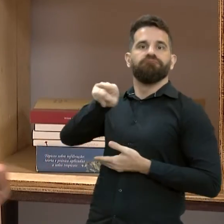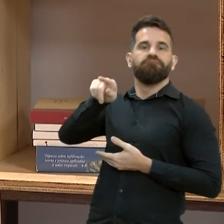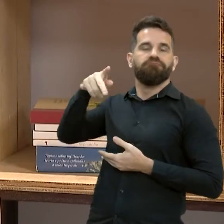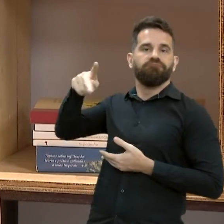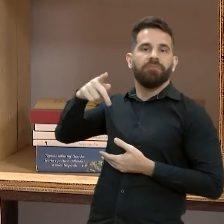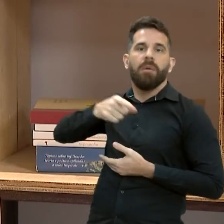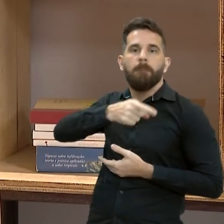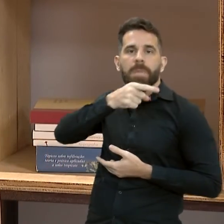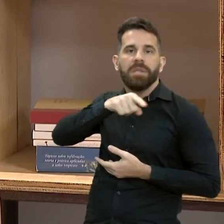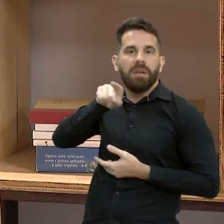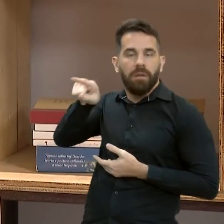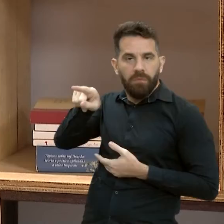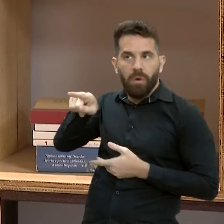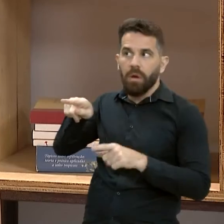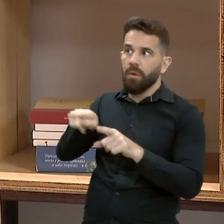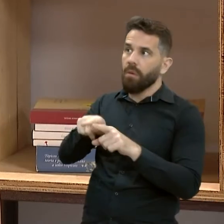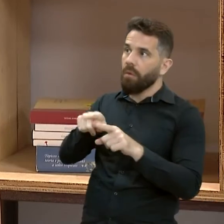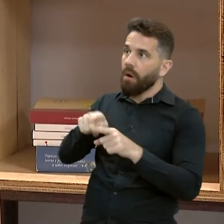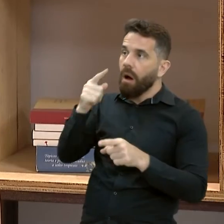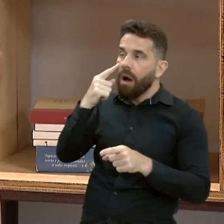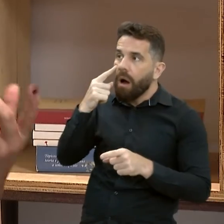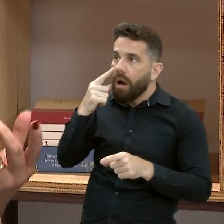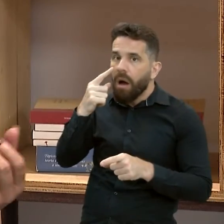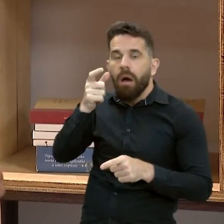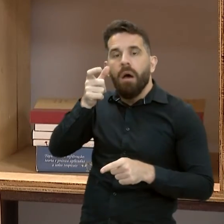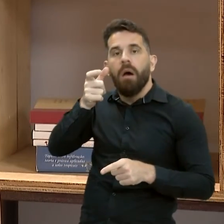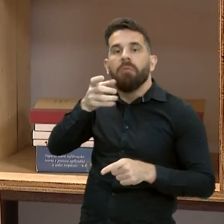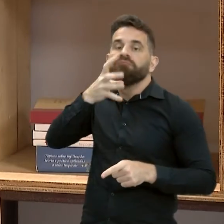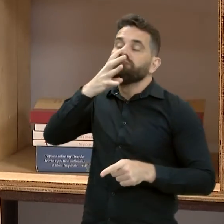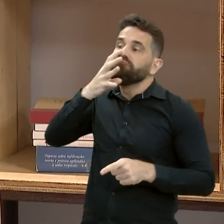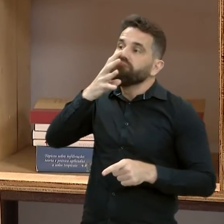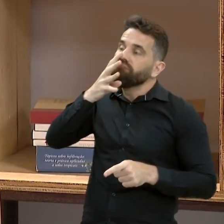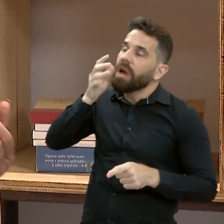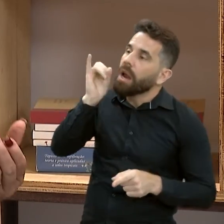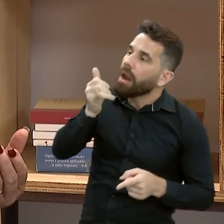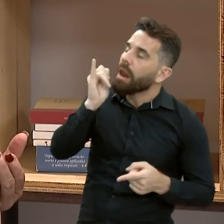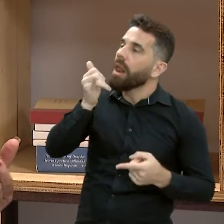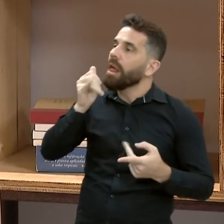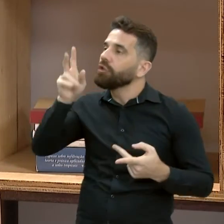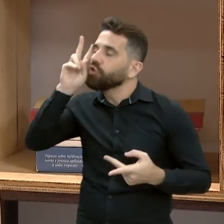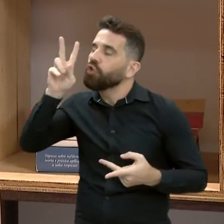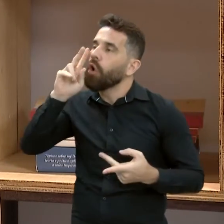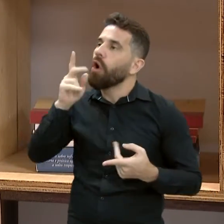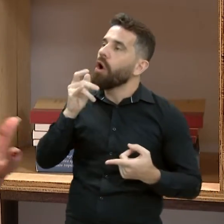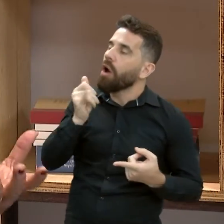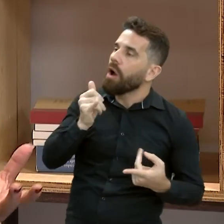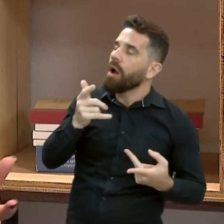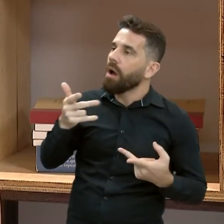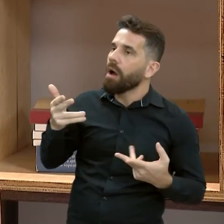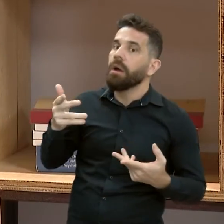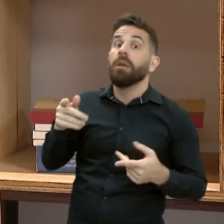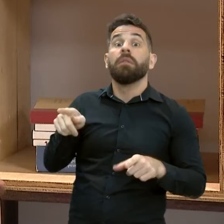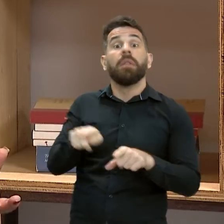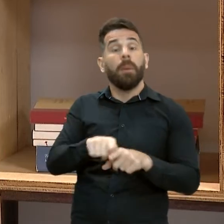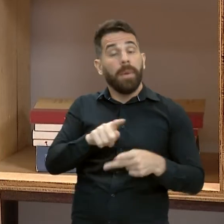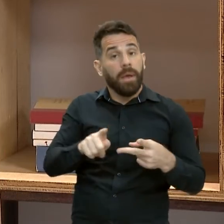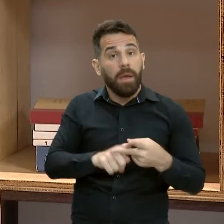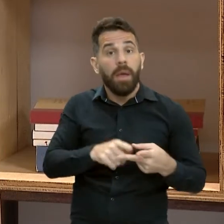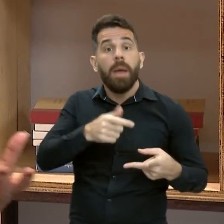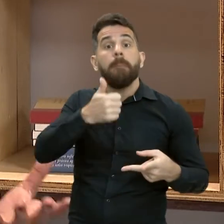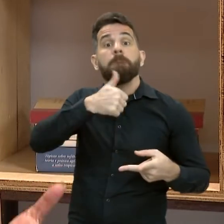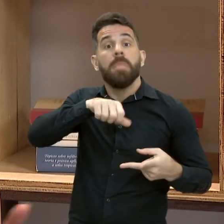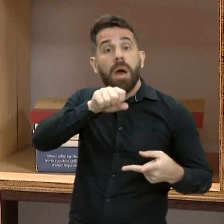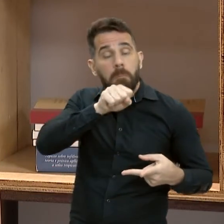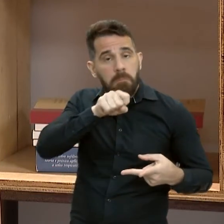incentivo de ouvir histórias, de contar histórias. E a mãe, ela visualiza a mãe com leituras, a mãe